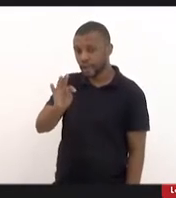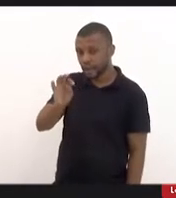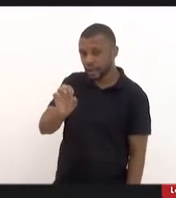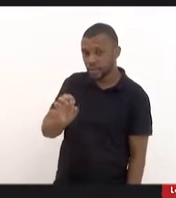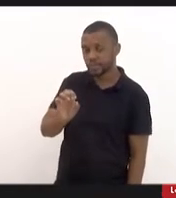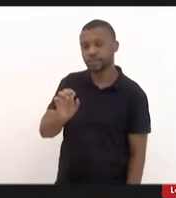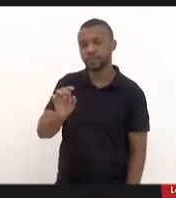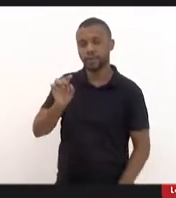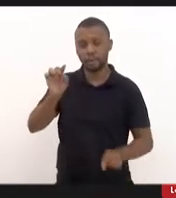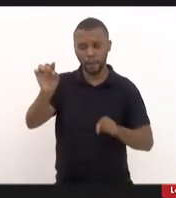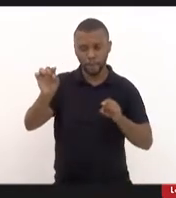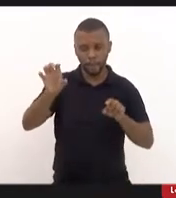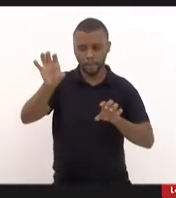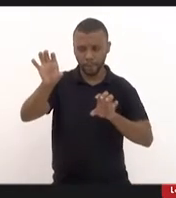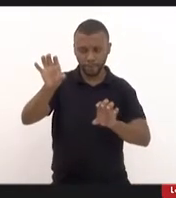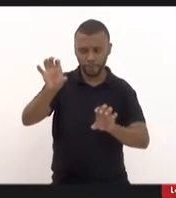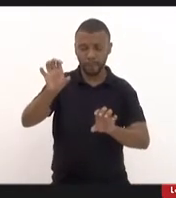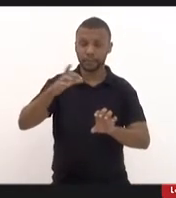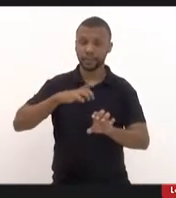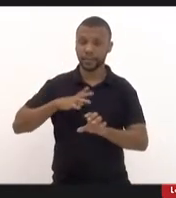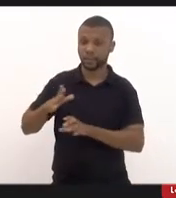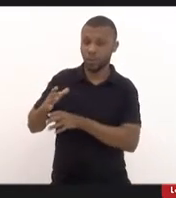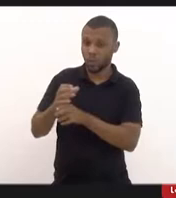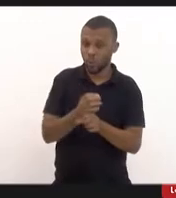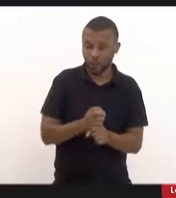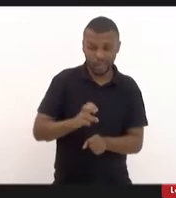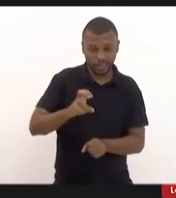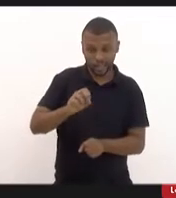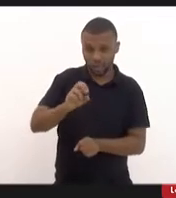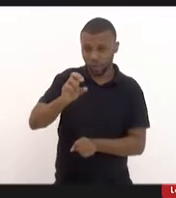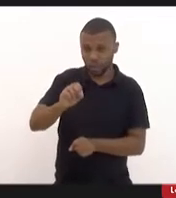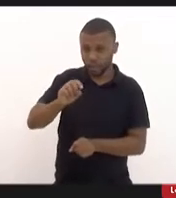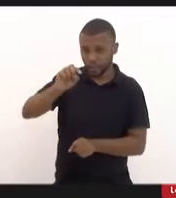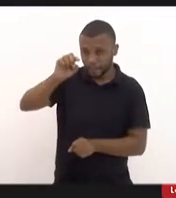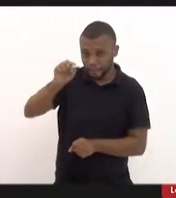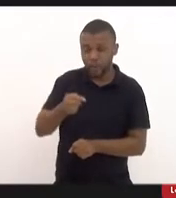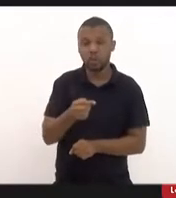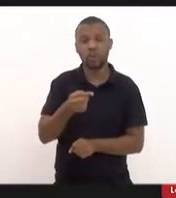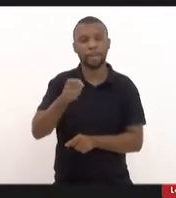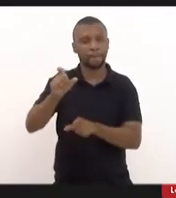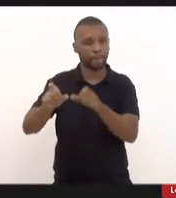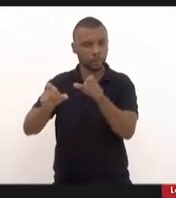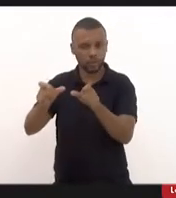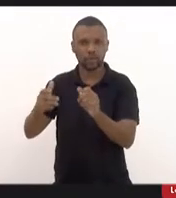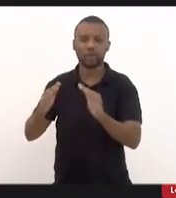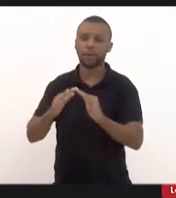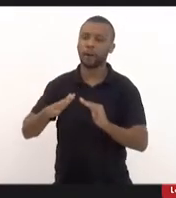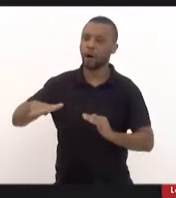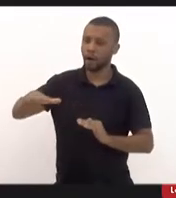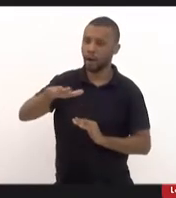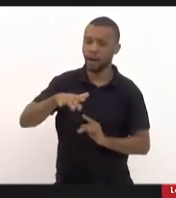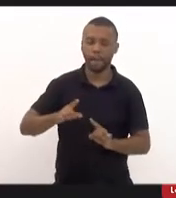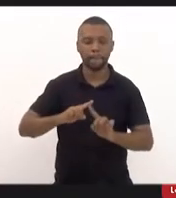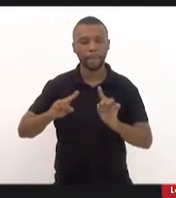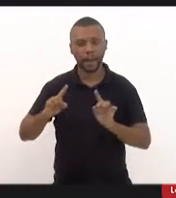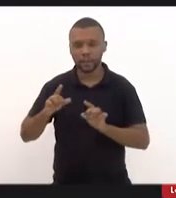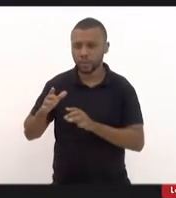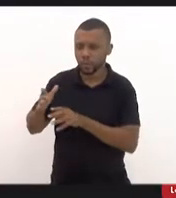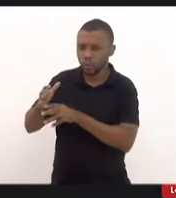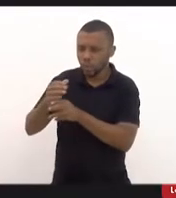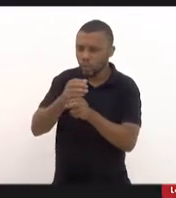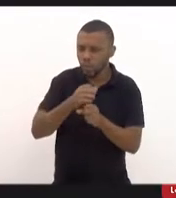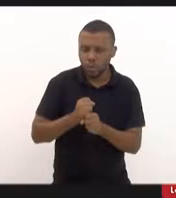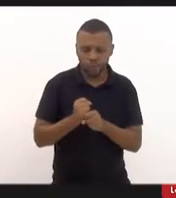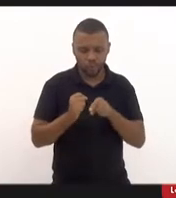Sudeste, e daí, nesse caso acho que tem mais de 50 mil habitantes. Mas seja do Sudeste, seja do Sul e Sudeste, né, infelizmente